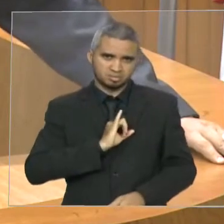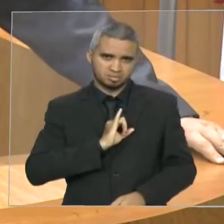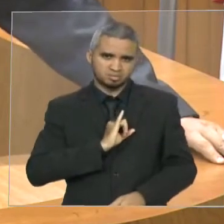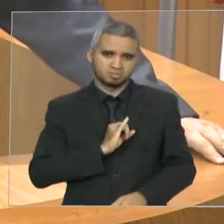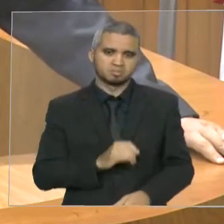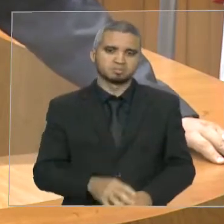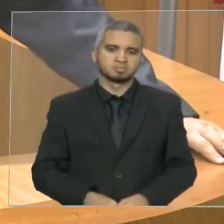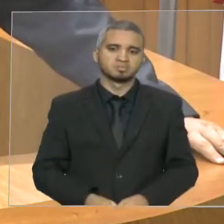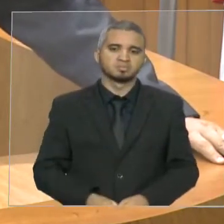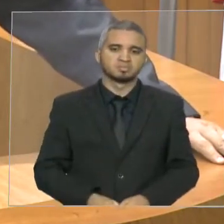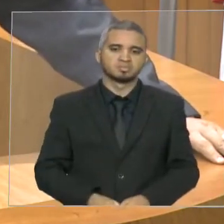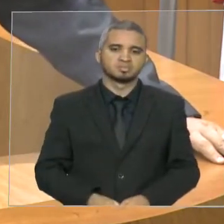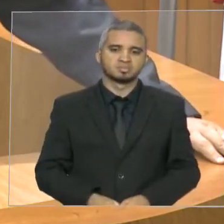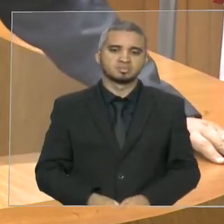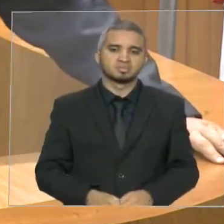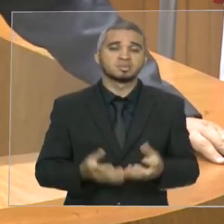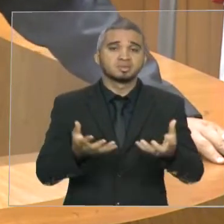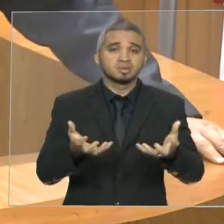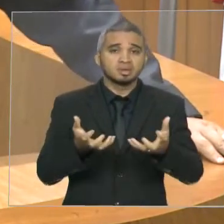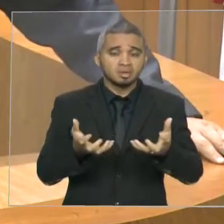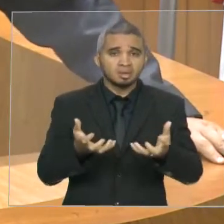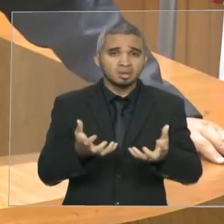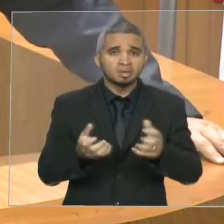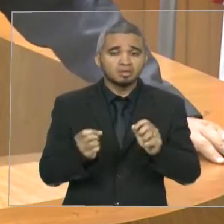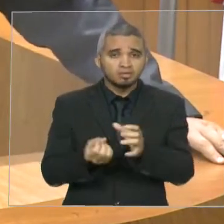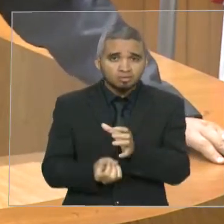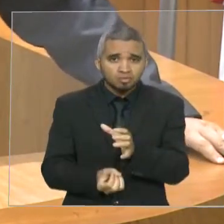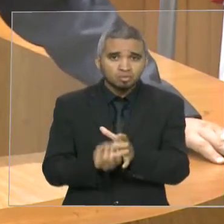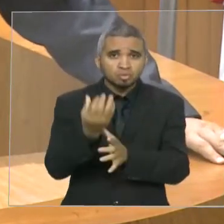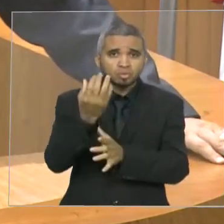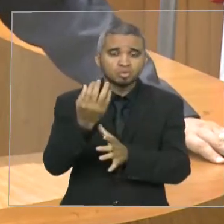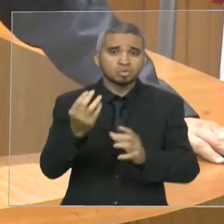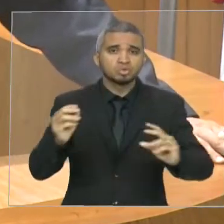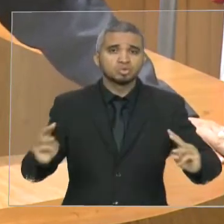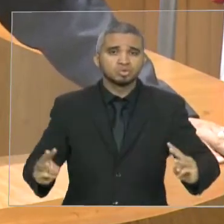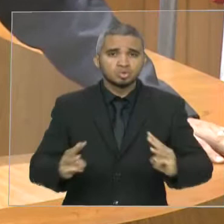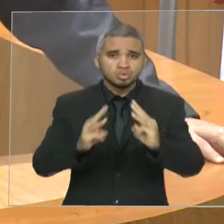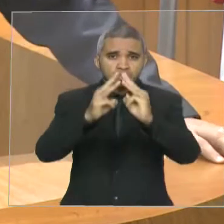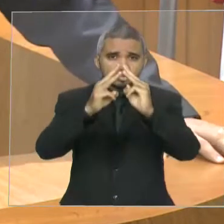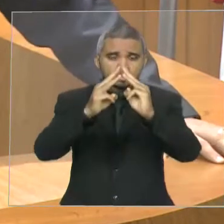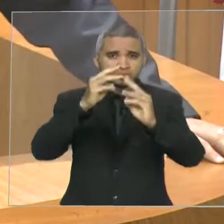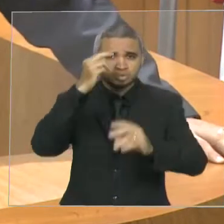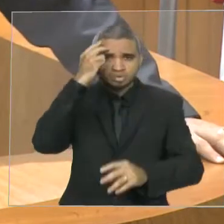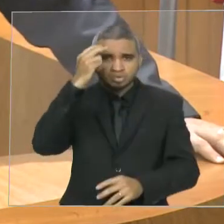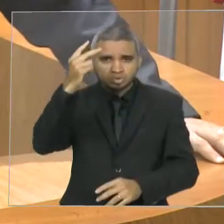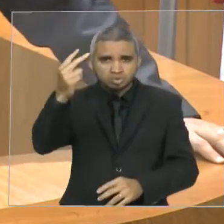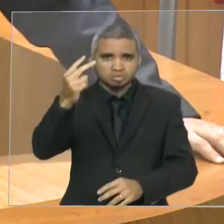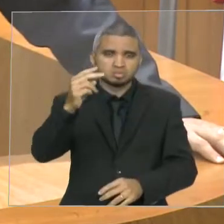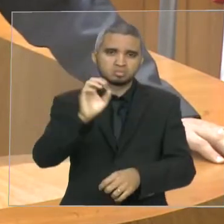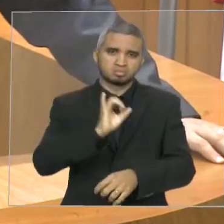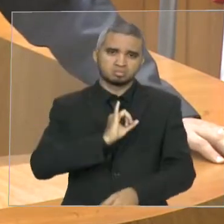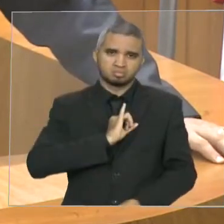busca criar o Museu Histórico de Imperatriz. Há muito tempo.